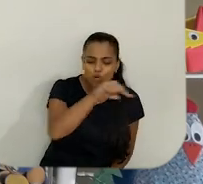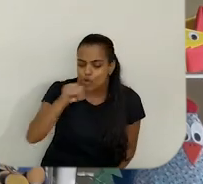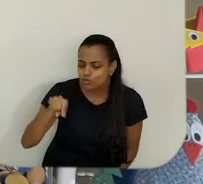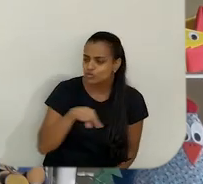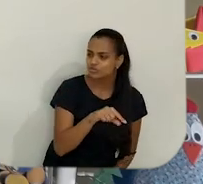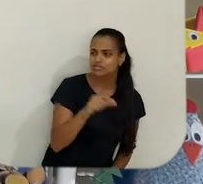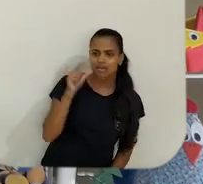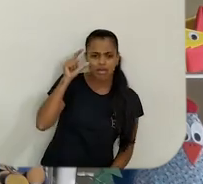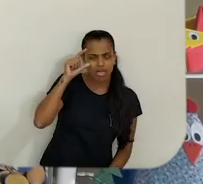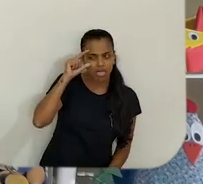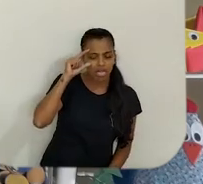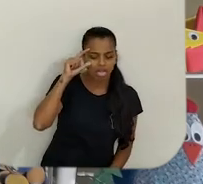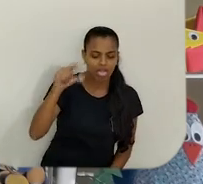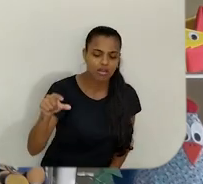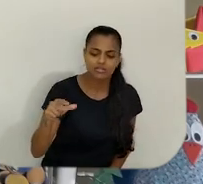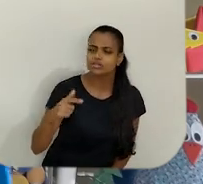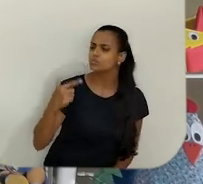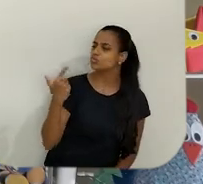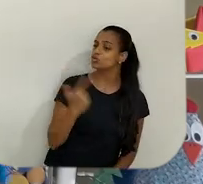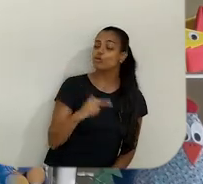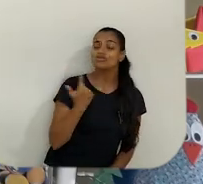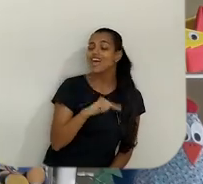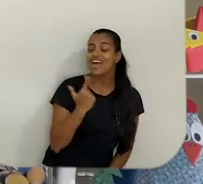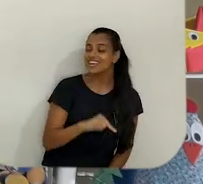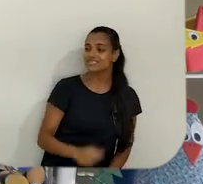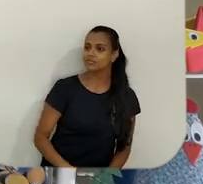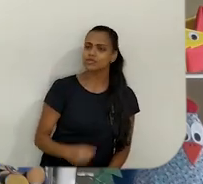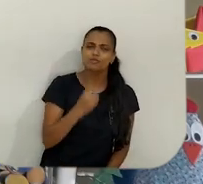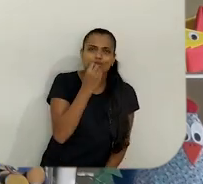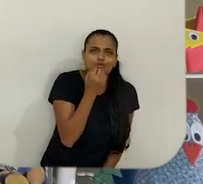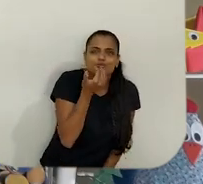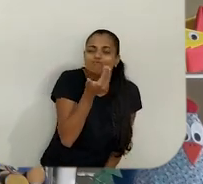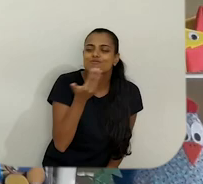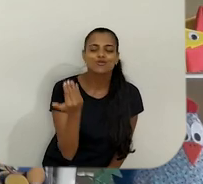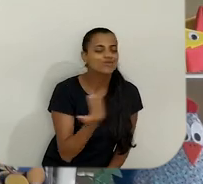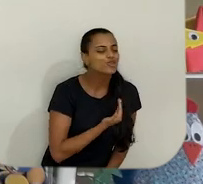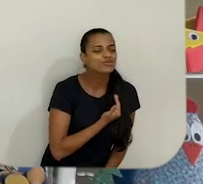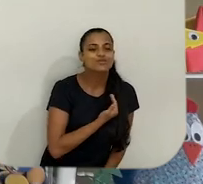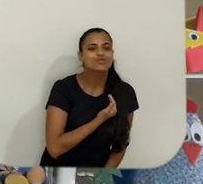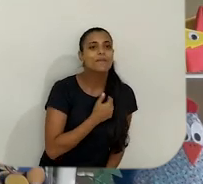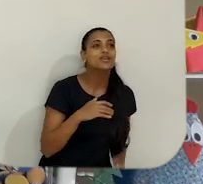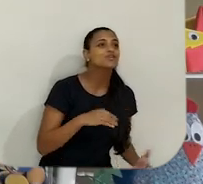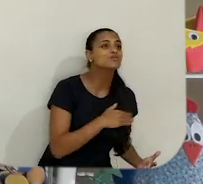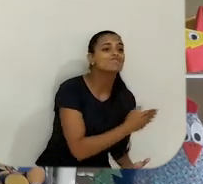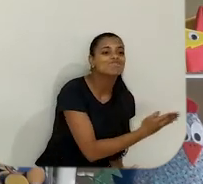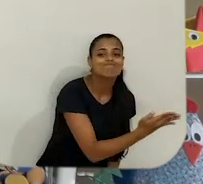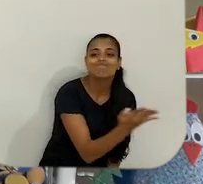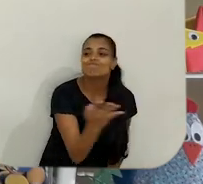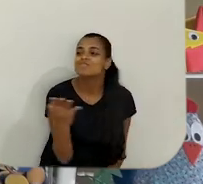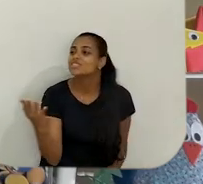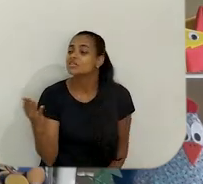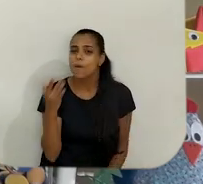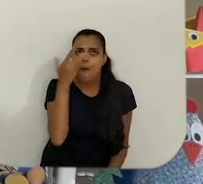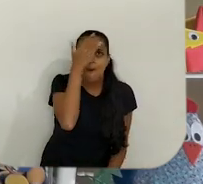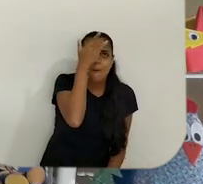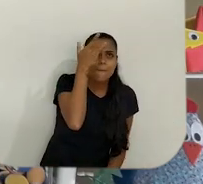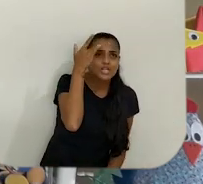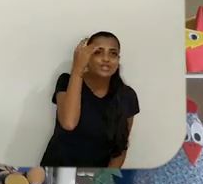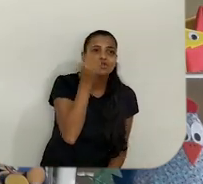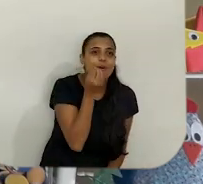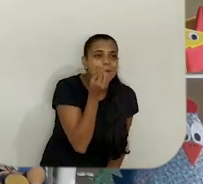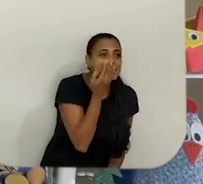interesse temos que ser bons com os nossos amigos e todas as outras pessoas do mundo ser gentil e